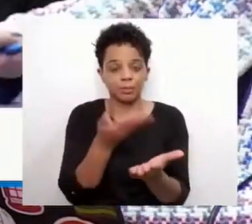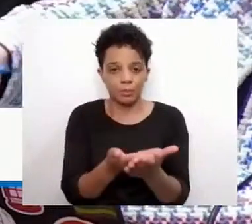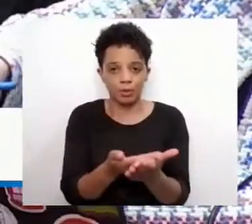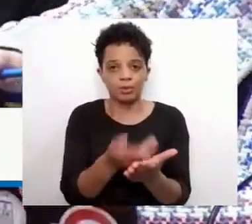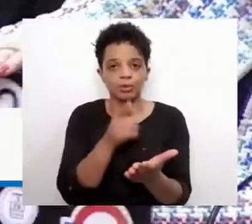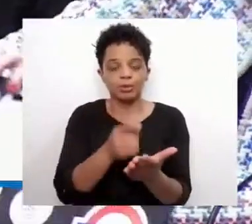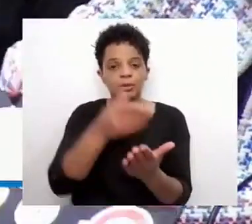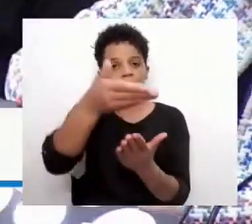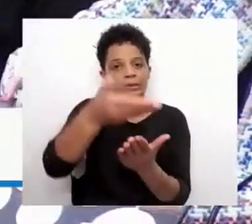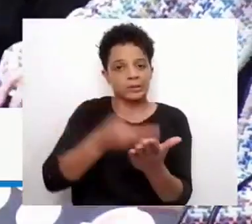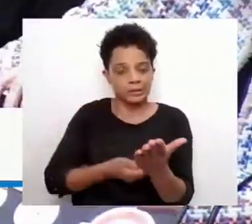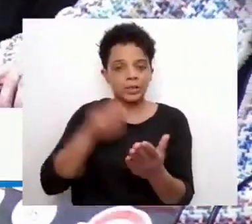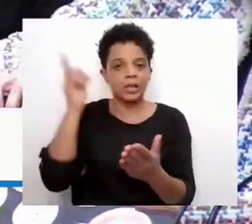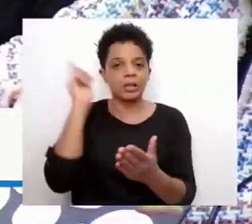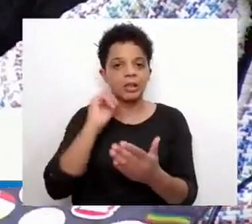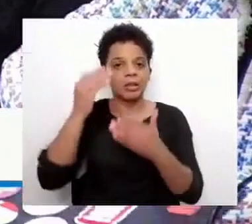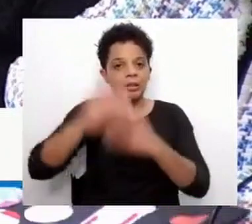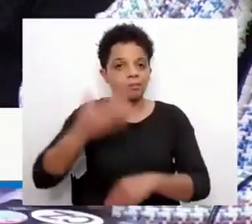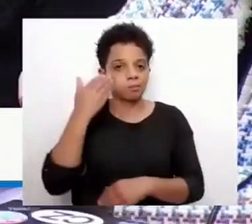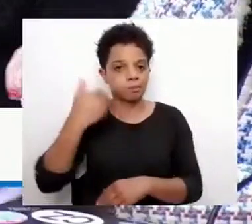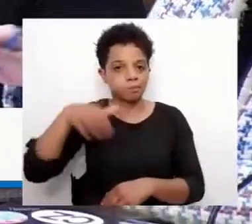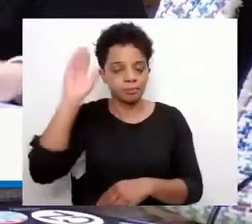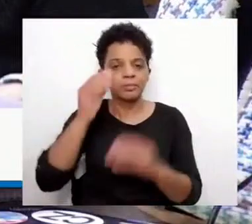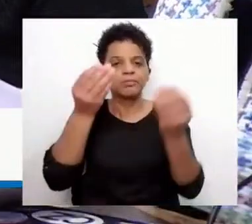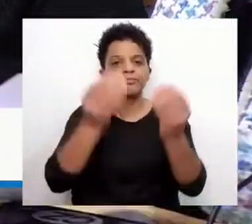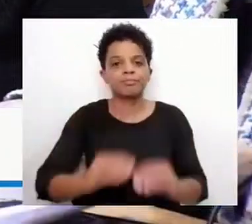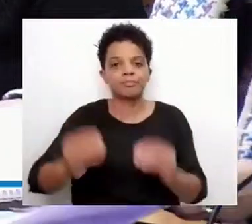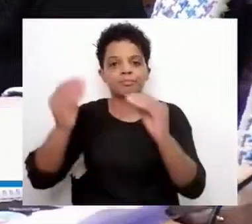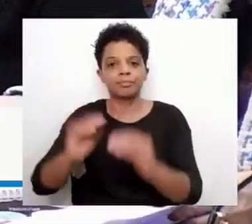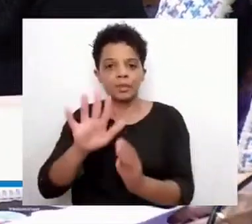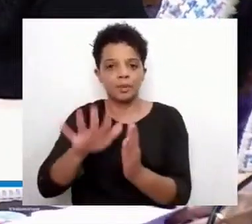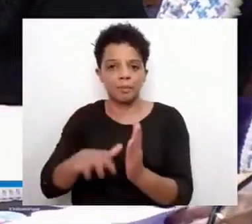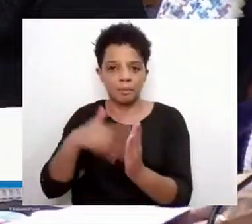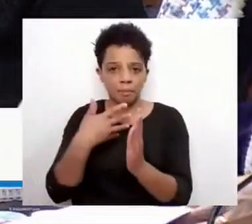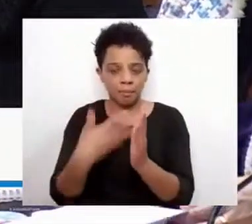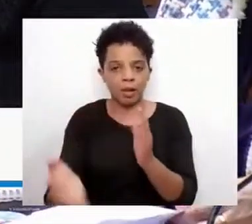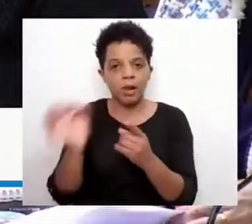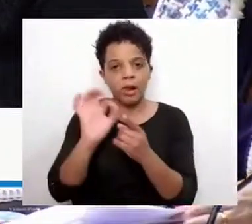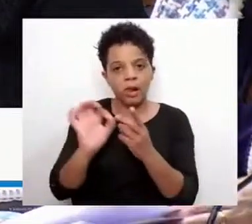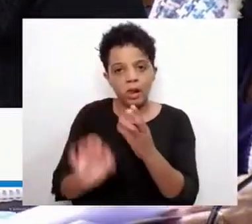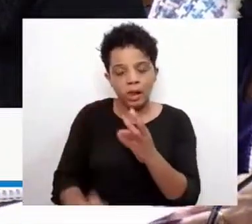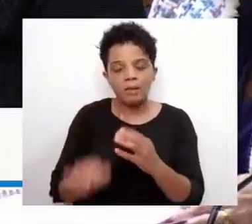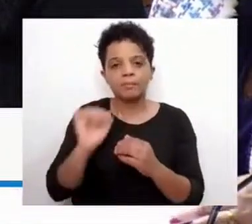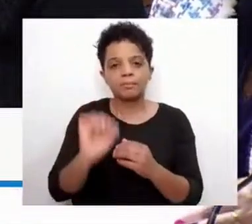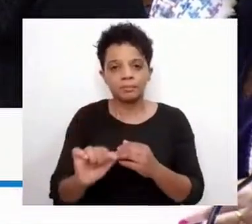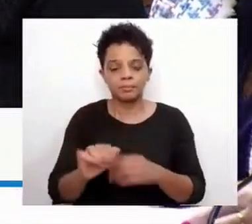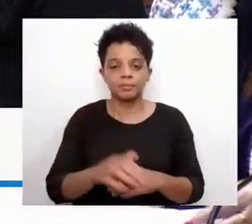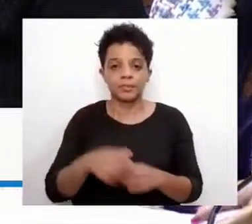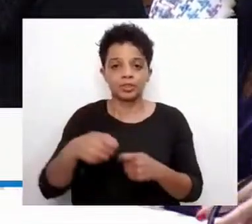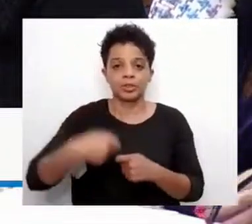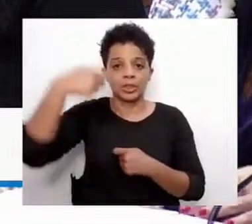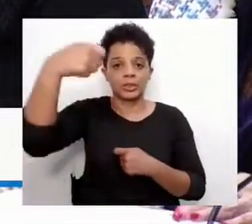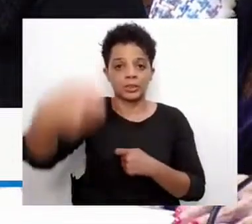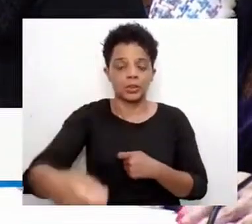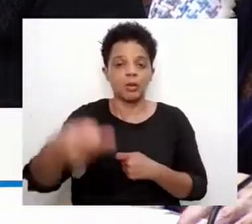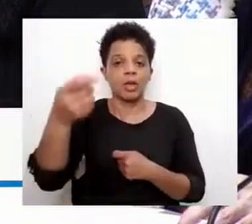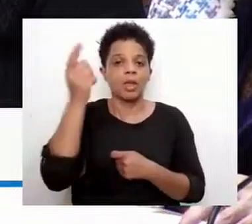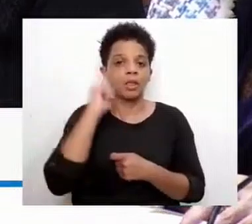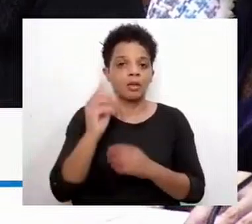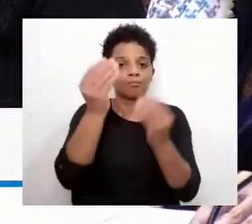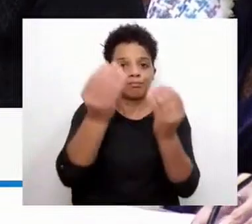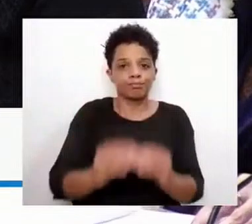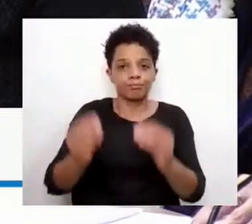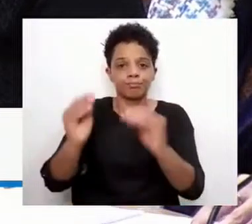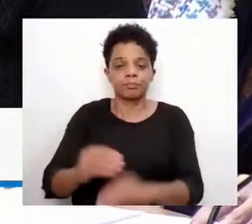declaração de não caducidade do procedimento de elaboração do plano pormenor empresarial de Paço de Arcos e extensão do prazo de elaboração até